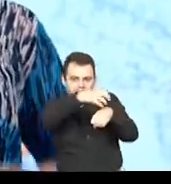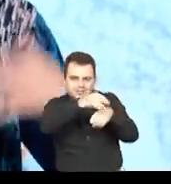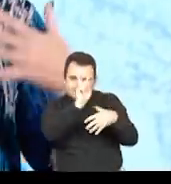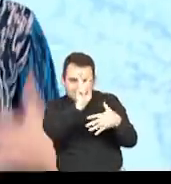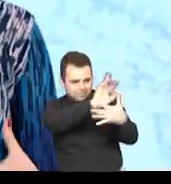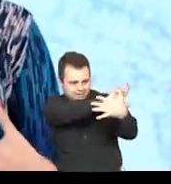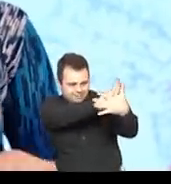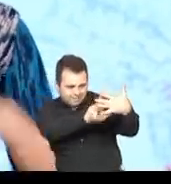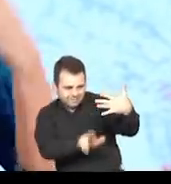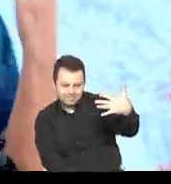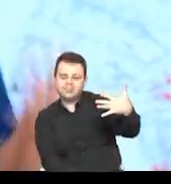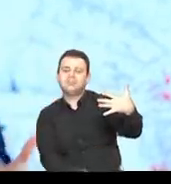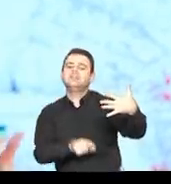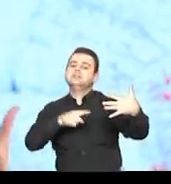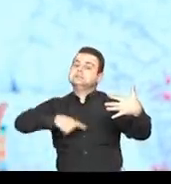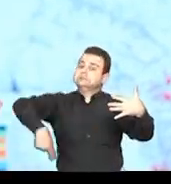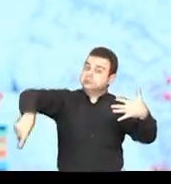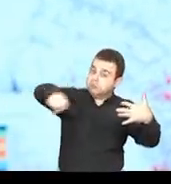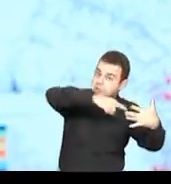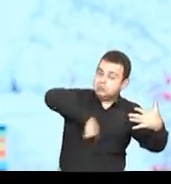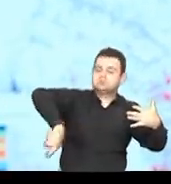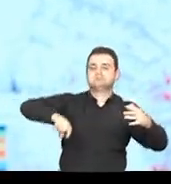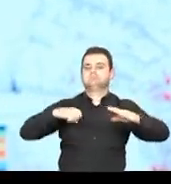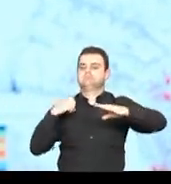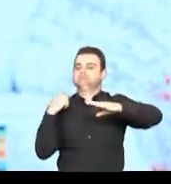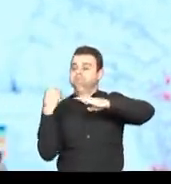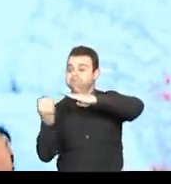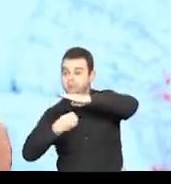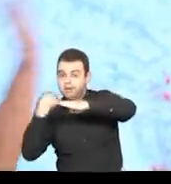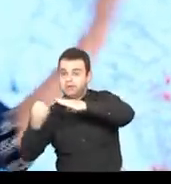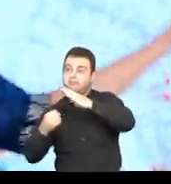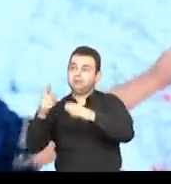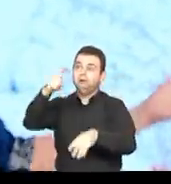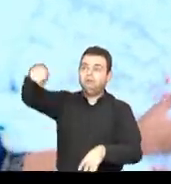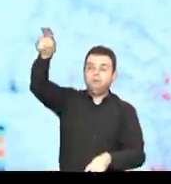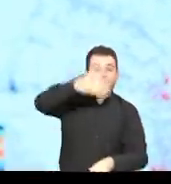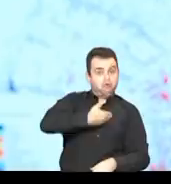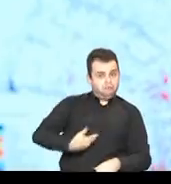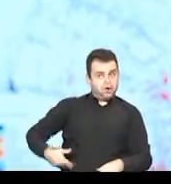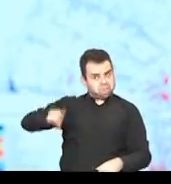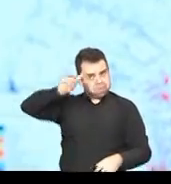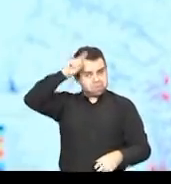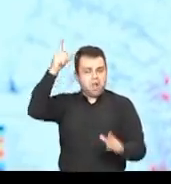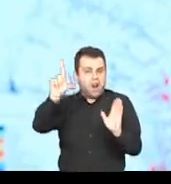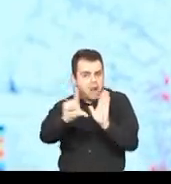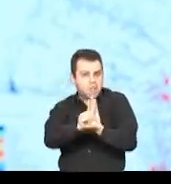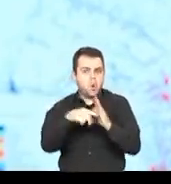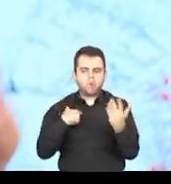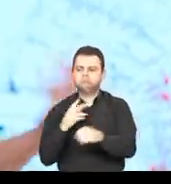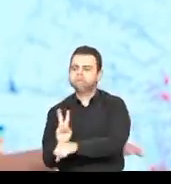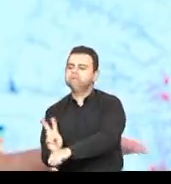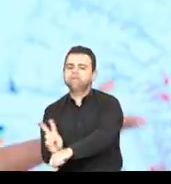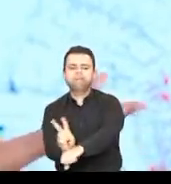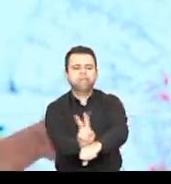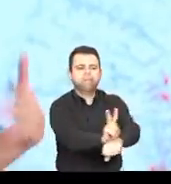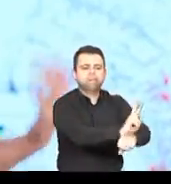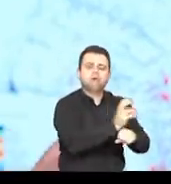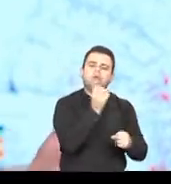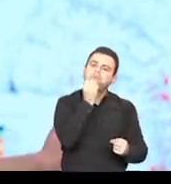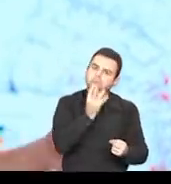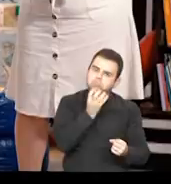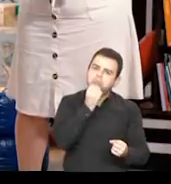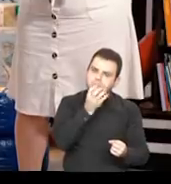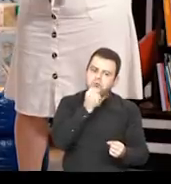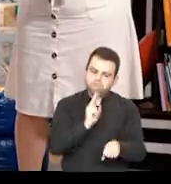R's. Nós, as empresas, os governos que podem criar leis, fiscalizar, e isso é muito bom para o